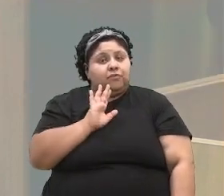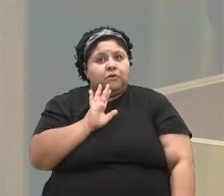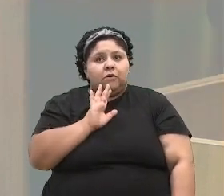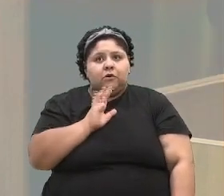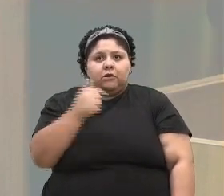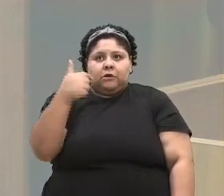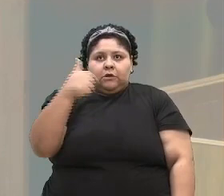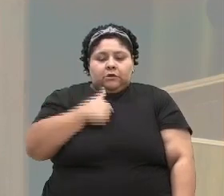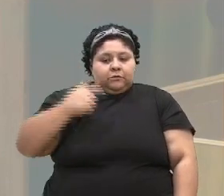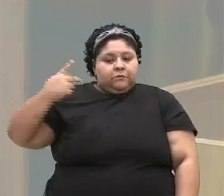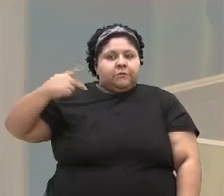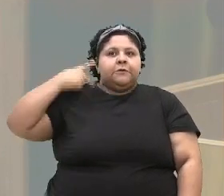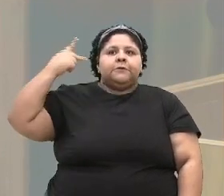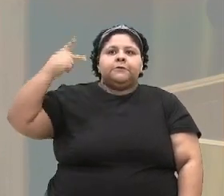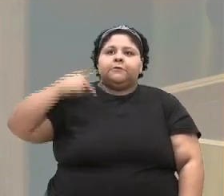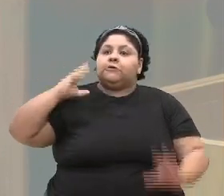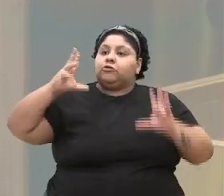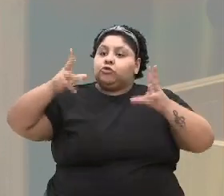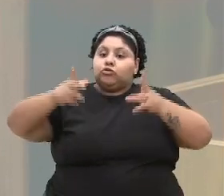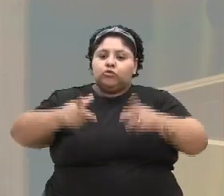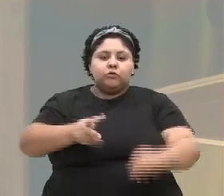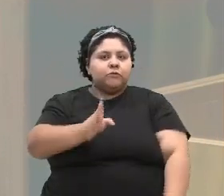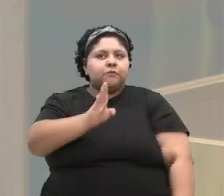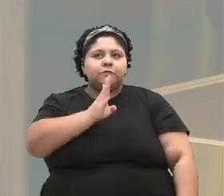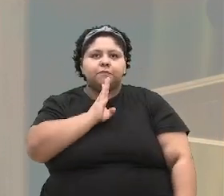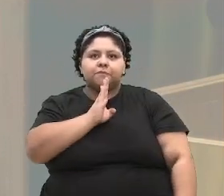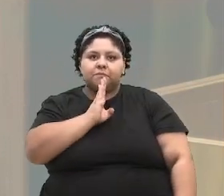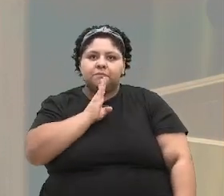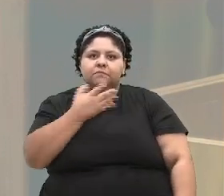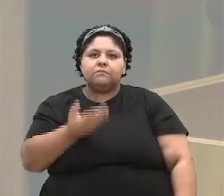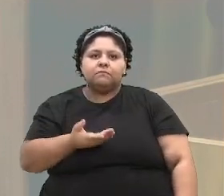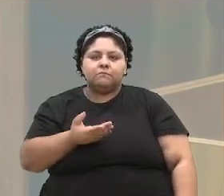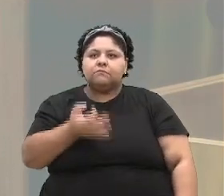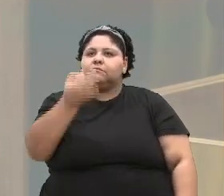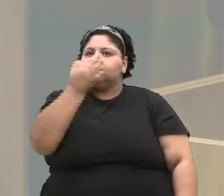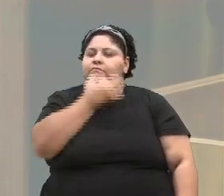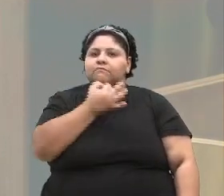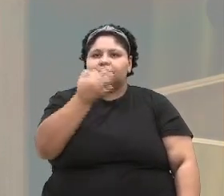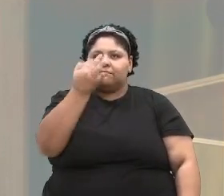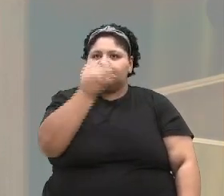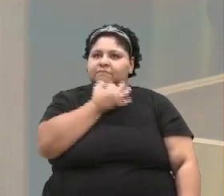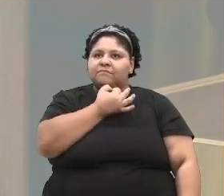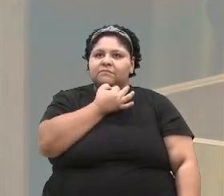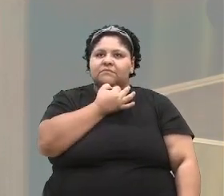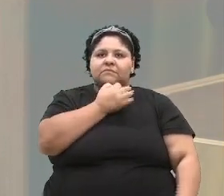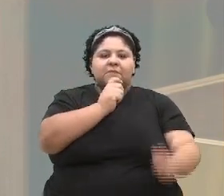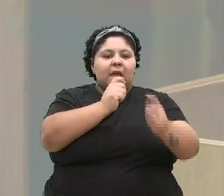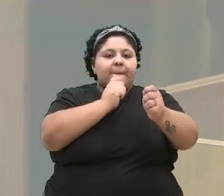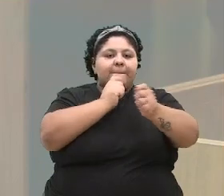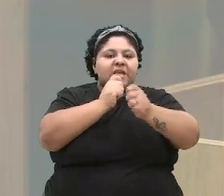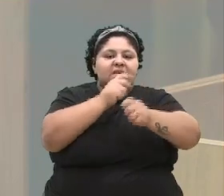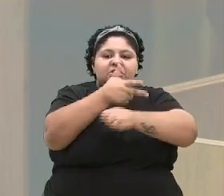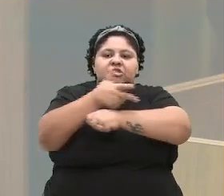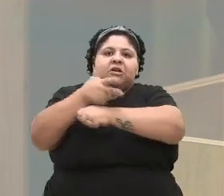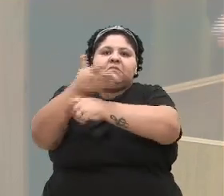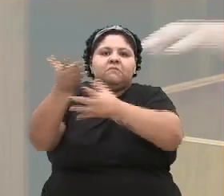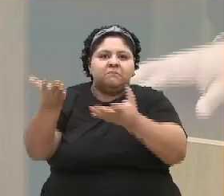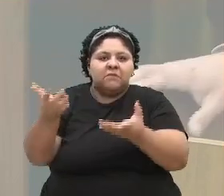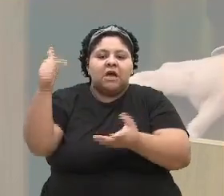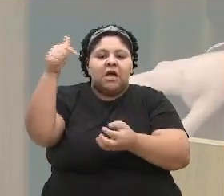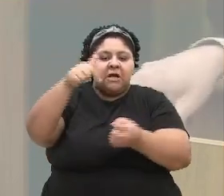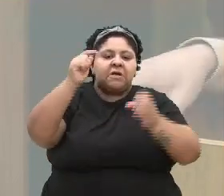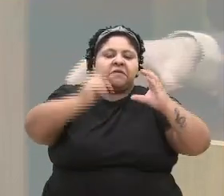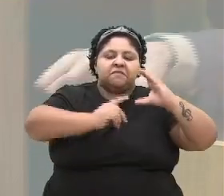eu sou um vereador que todos me conhecem. Caxias do Sul, a imprensa, aqui a